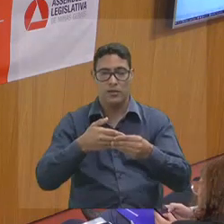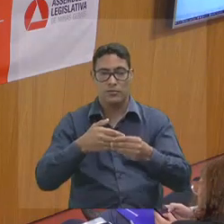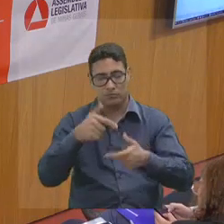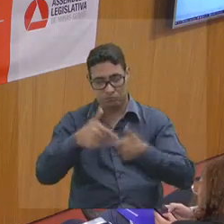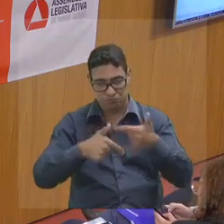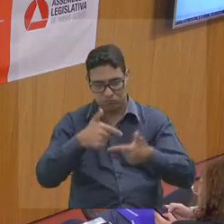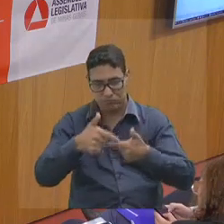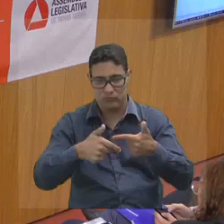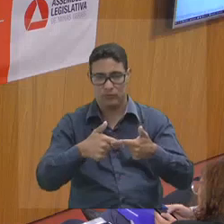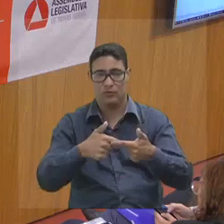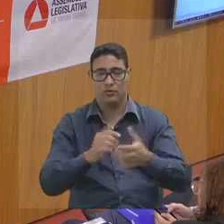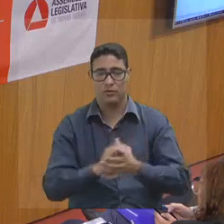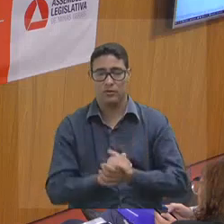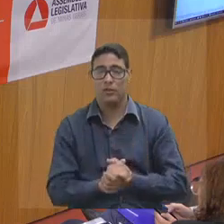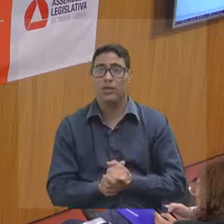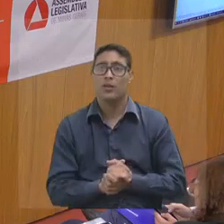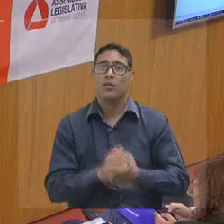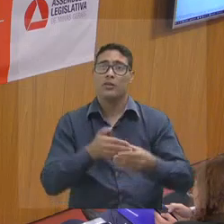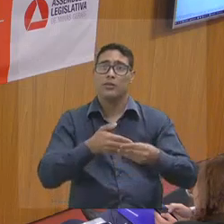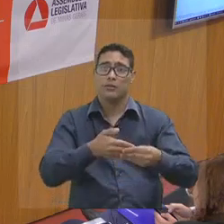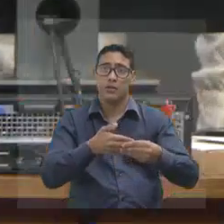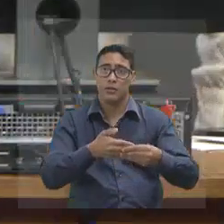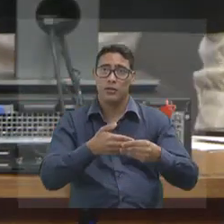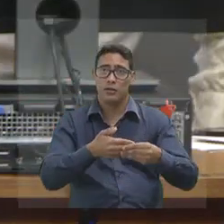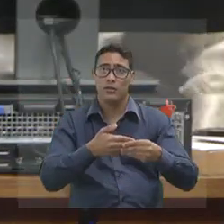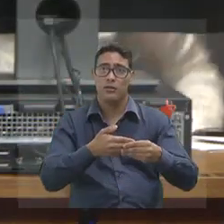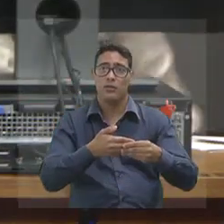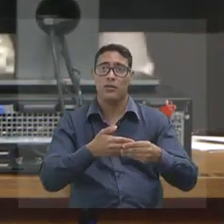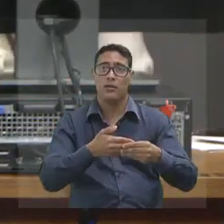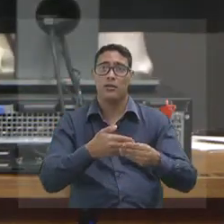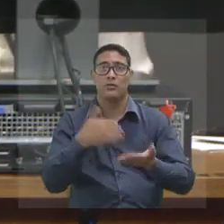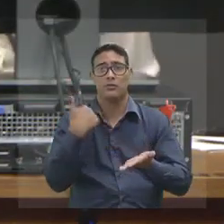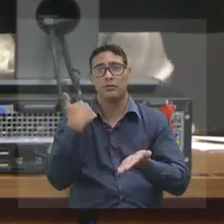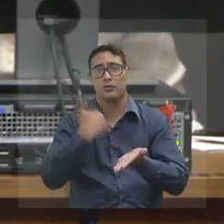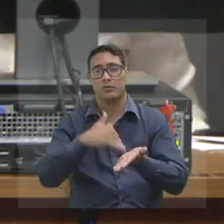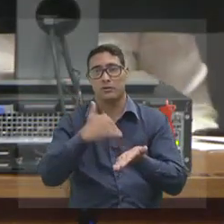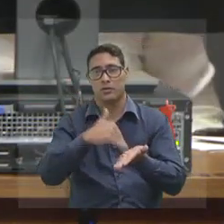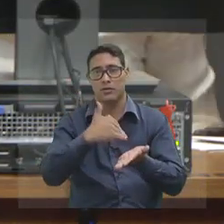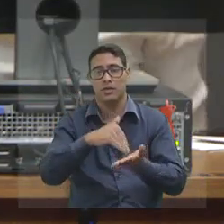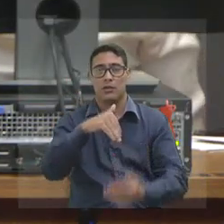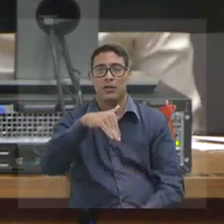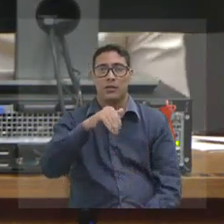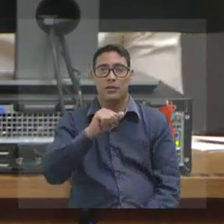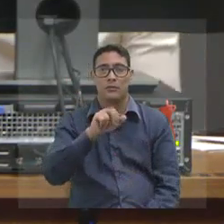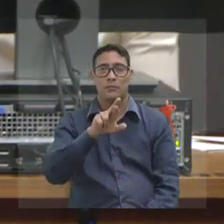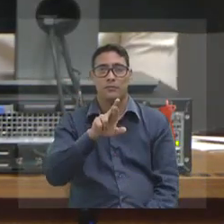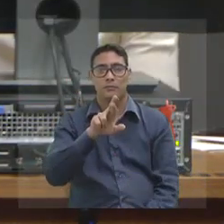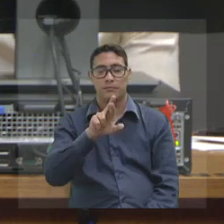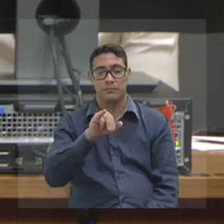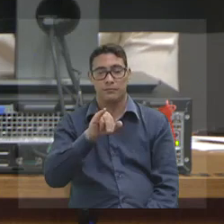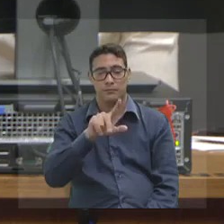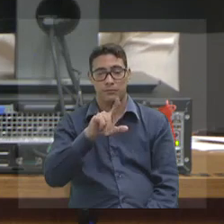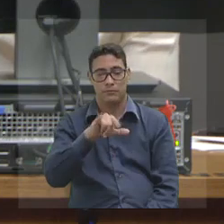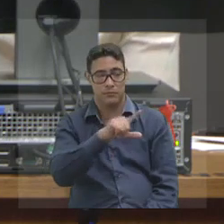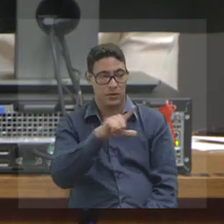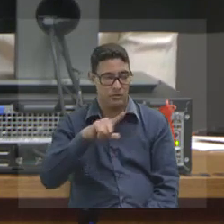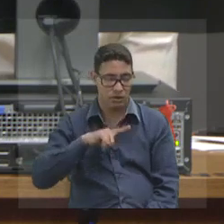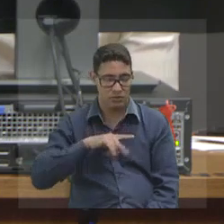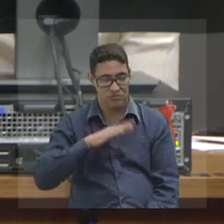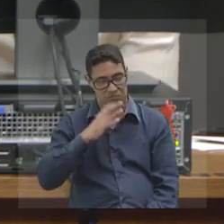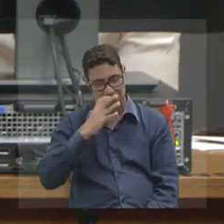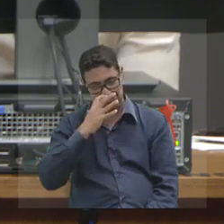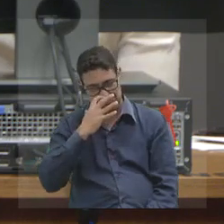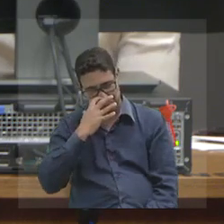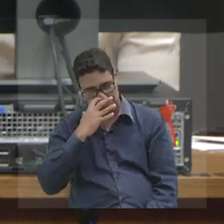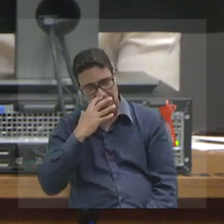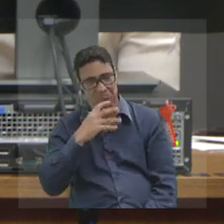cumprimentar Nossa secretária Marília né pessoa que eu tenho uma profunda admiração né uma pessoa